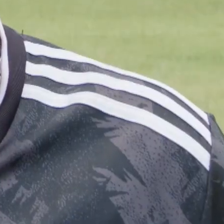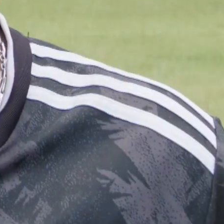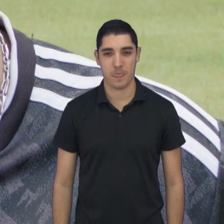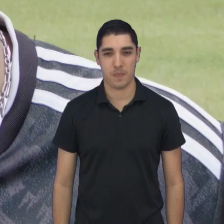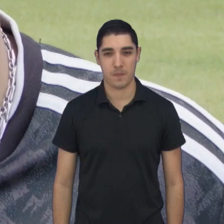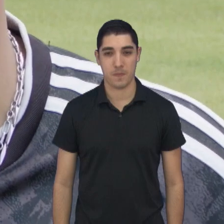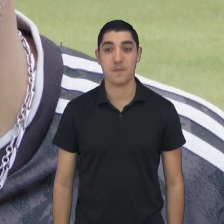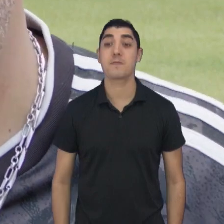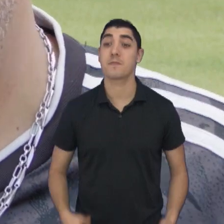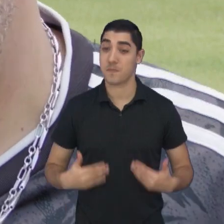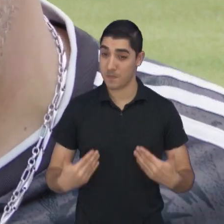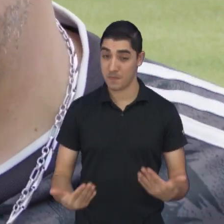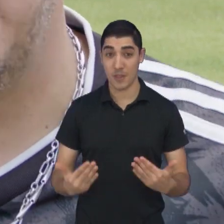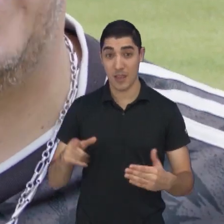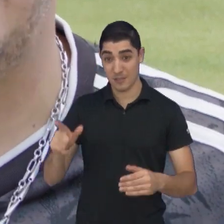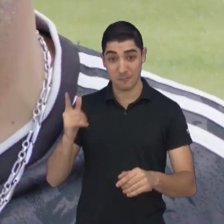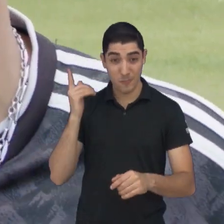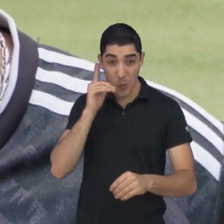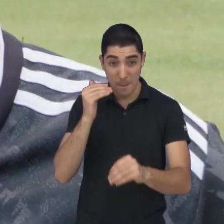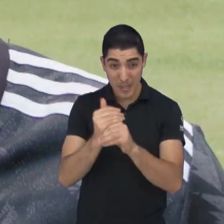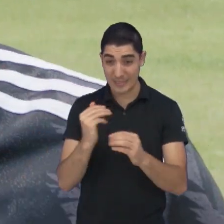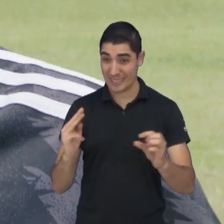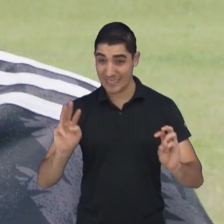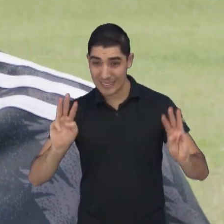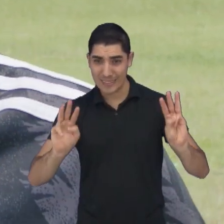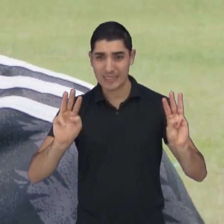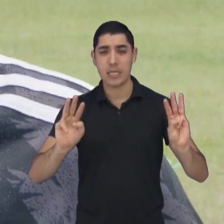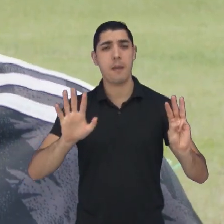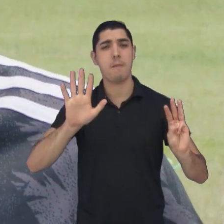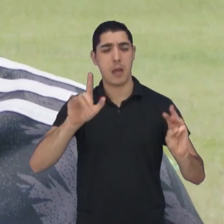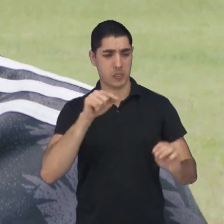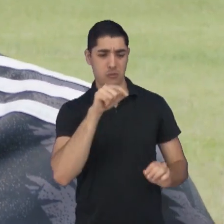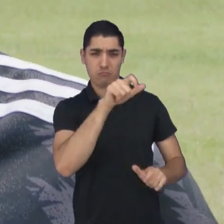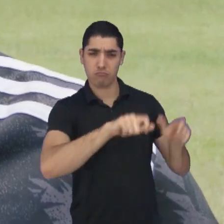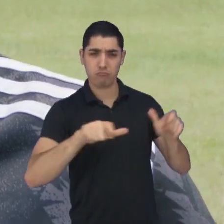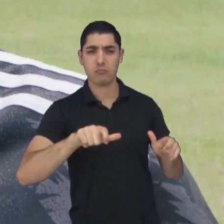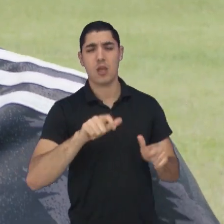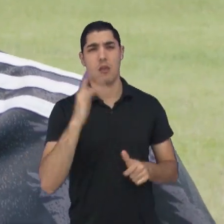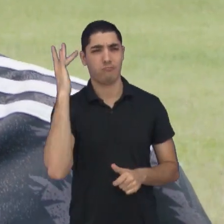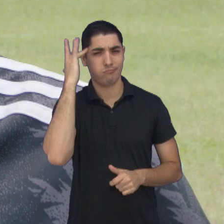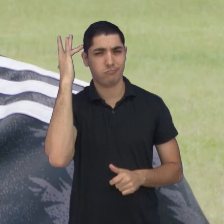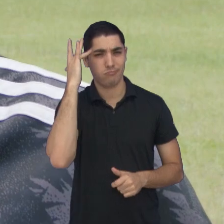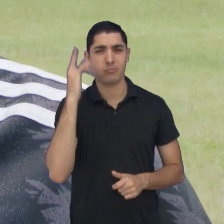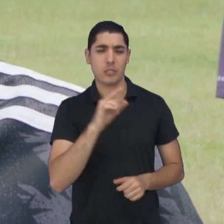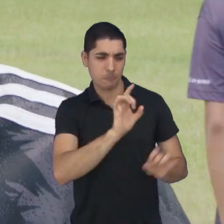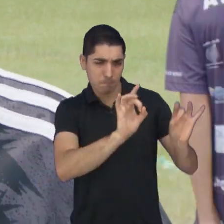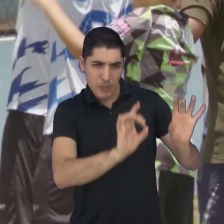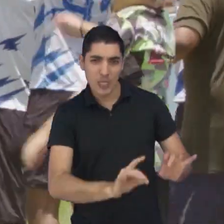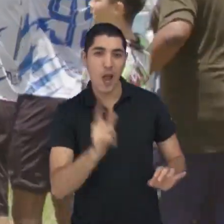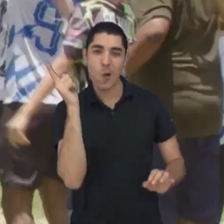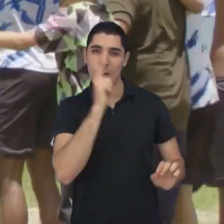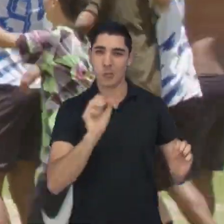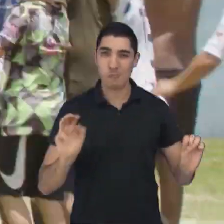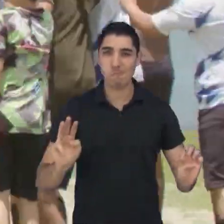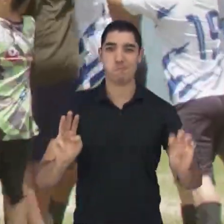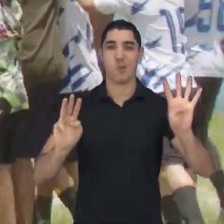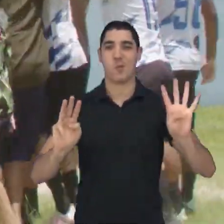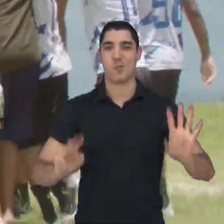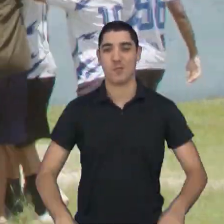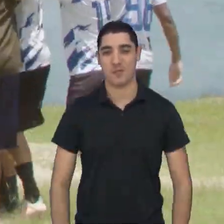A hora que fez o 3-3, realmente bate de zão, mas é equipe consciente, madura, só jogador de especial. Acho que não tinha como ser outro pra cá, não sei se 4-3 pra nós mesmo.